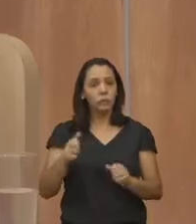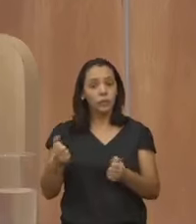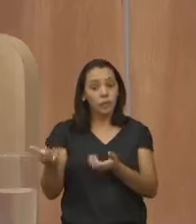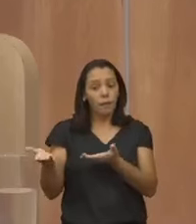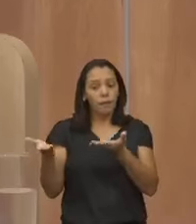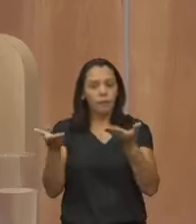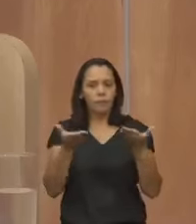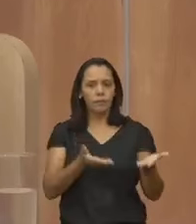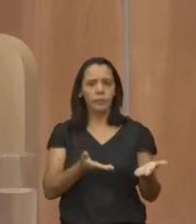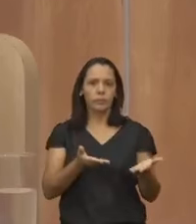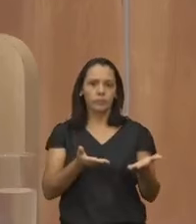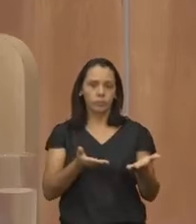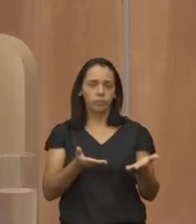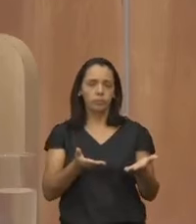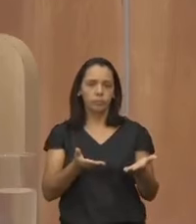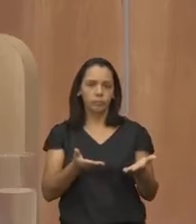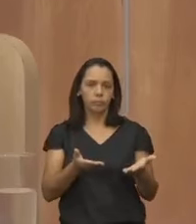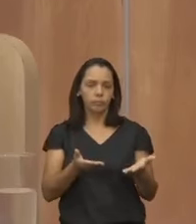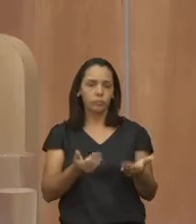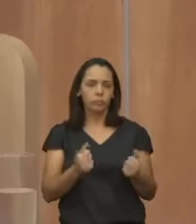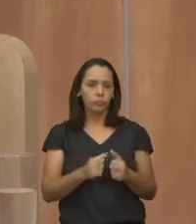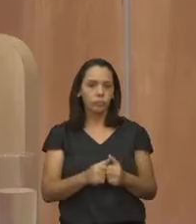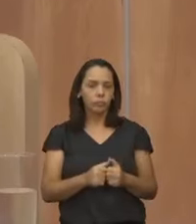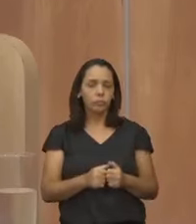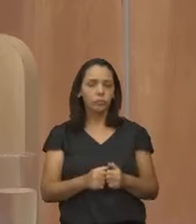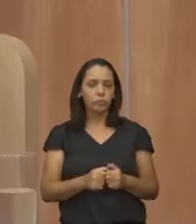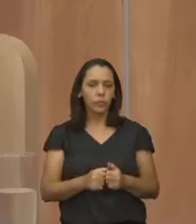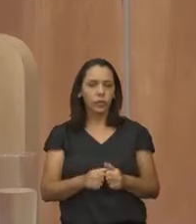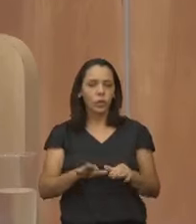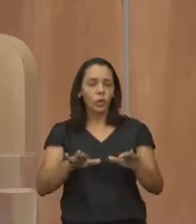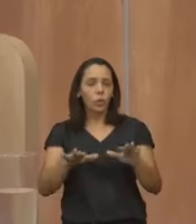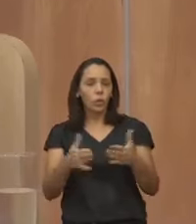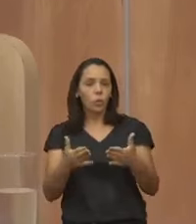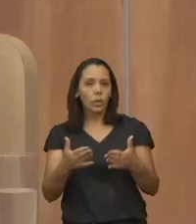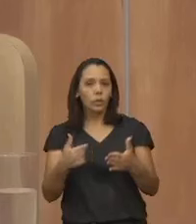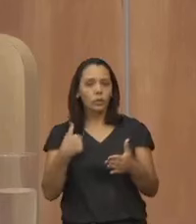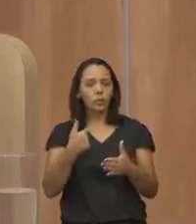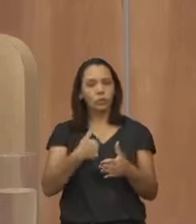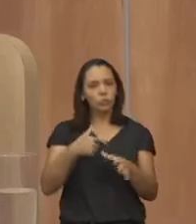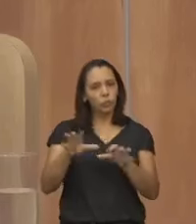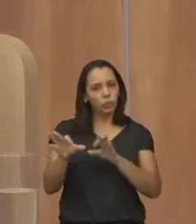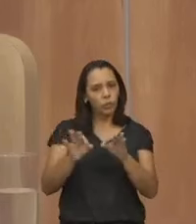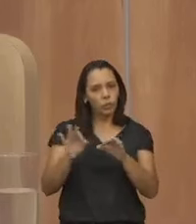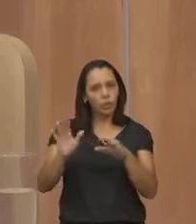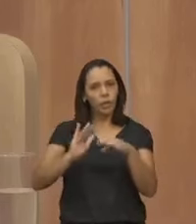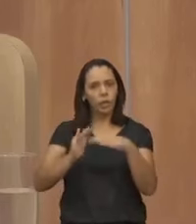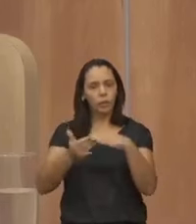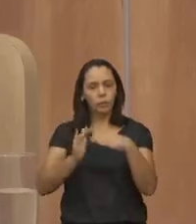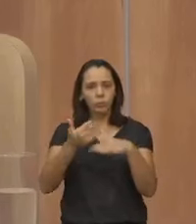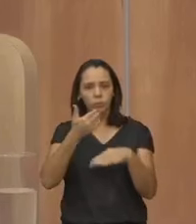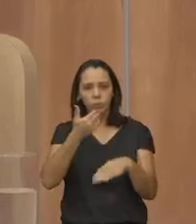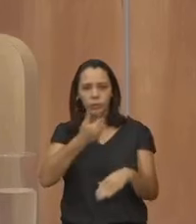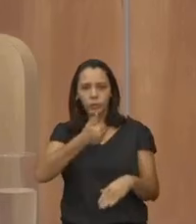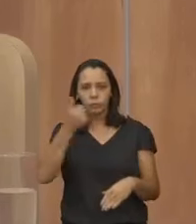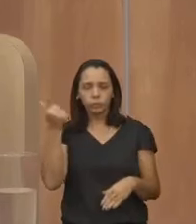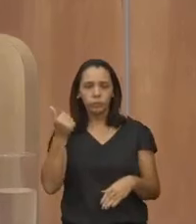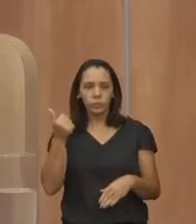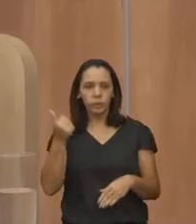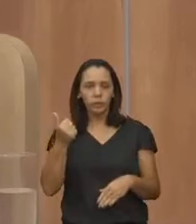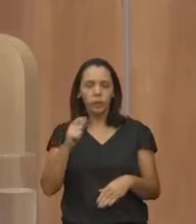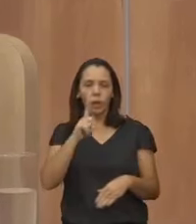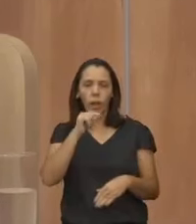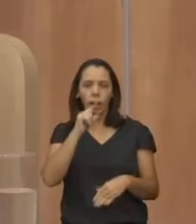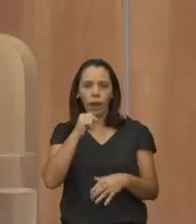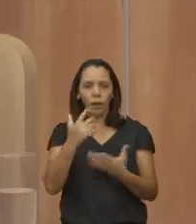problema. Só que a hora que a gente começa a fazer a drenagem, que a gente já visualiza, porque não dá para você fazer o asfalto antes de fazer